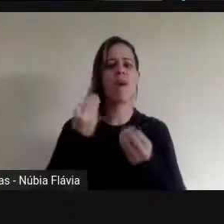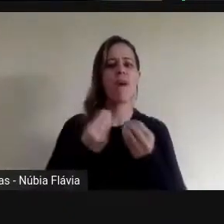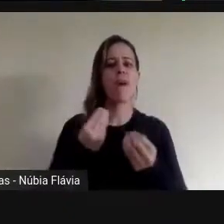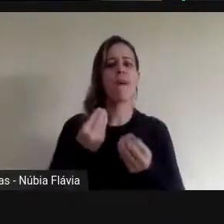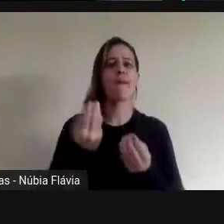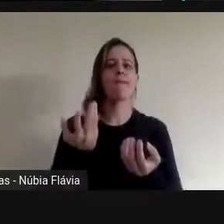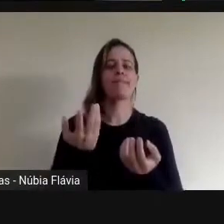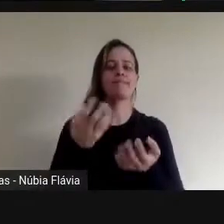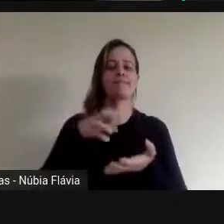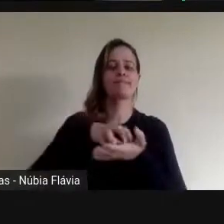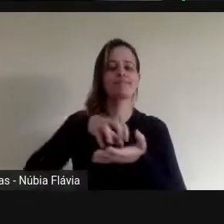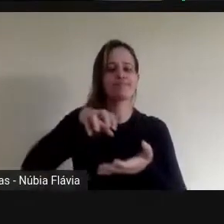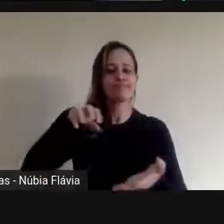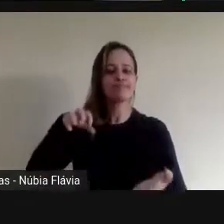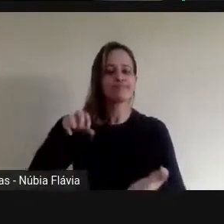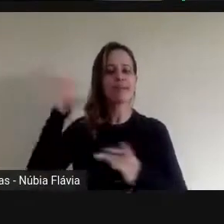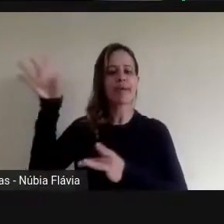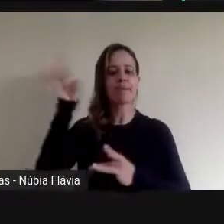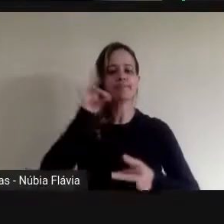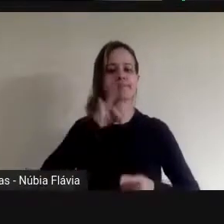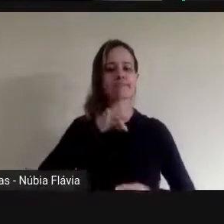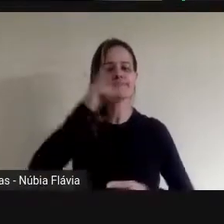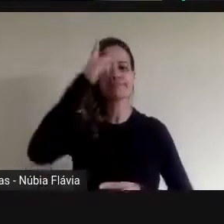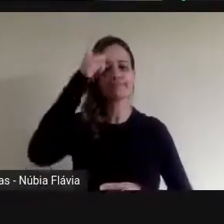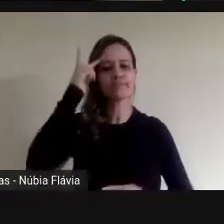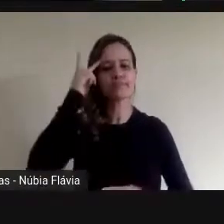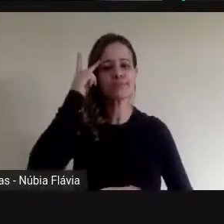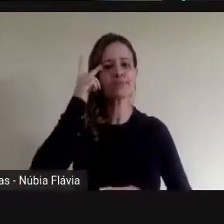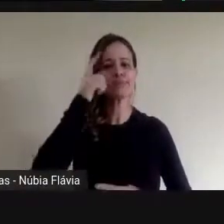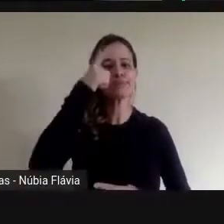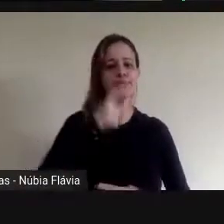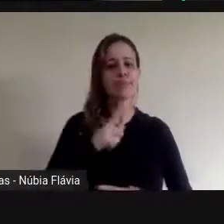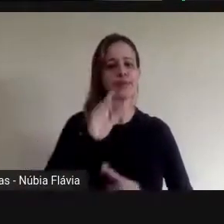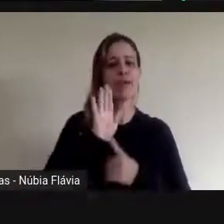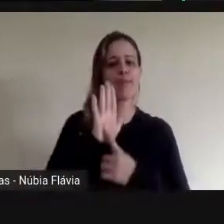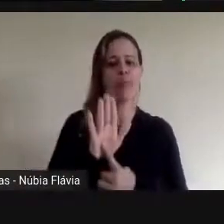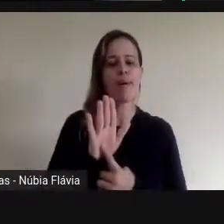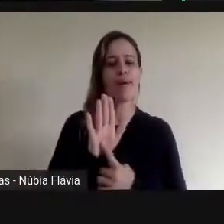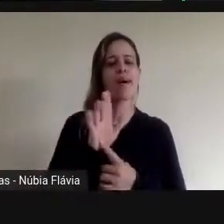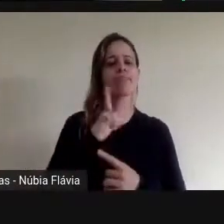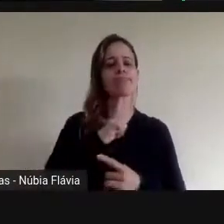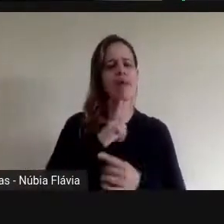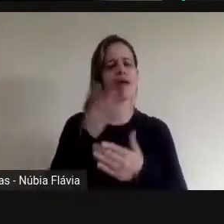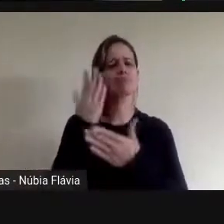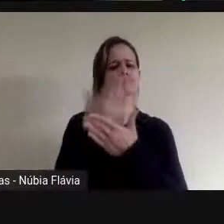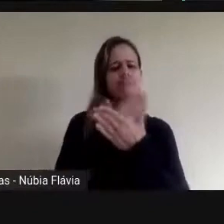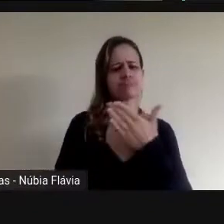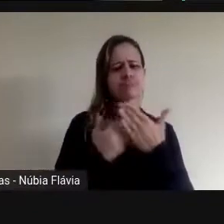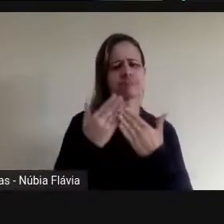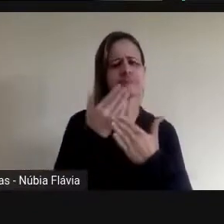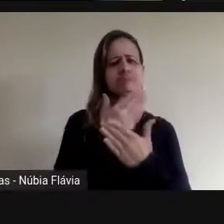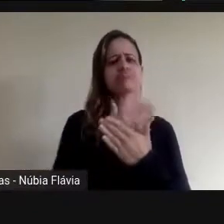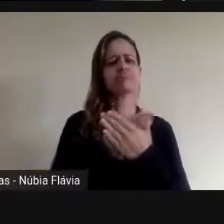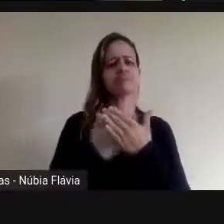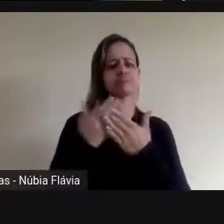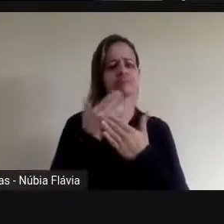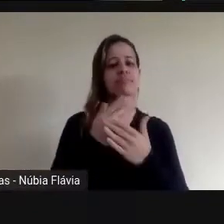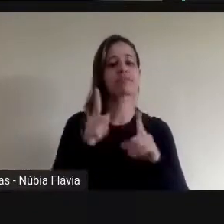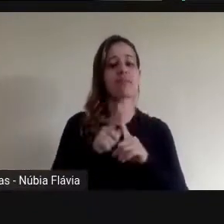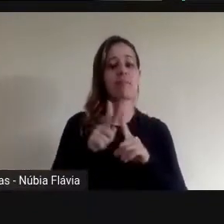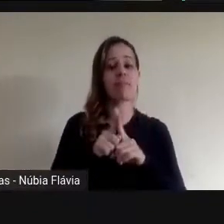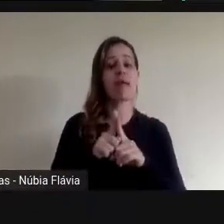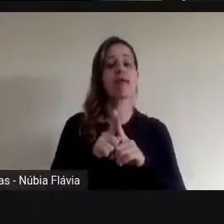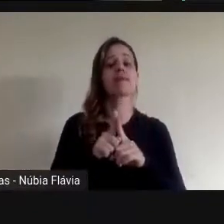desinstitucionalização e do descolamento, talvez, parlamentar, né? Estamos ainda estudando isso, do parlamento. Ou